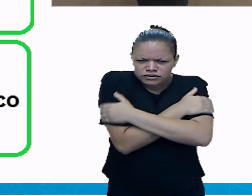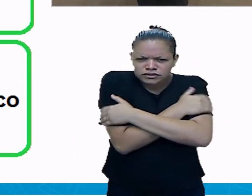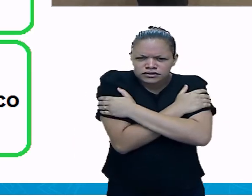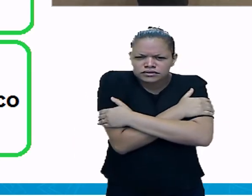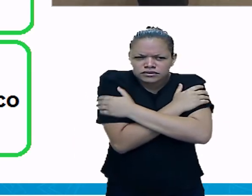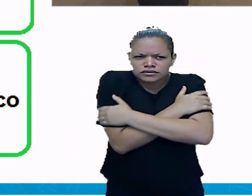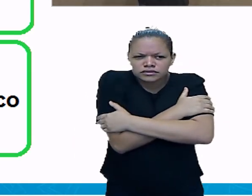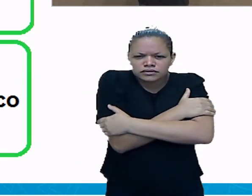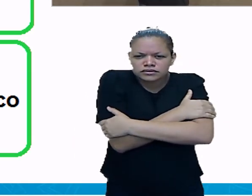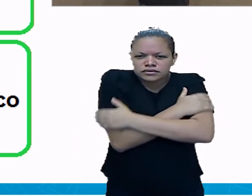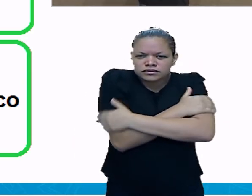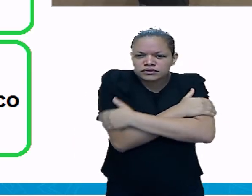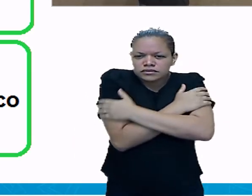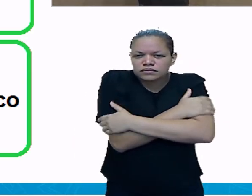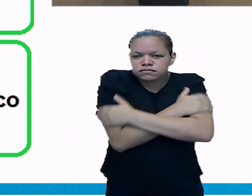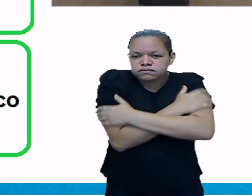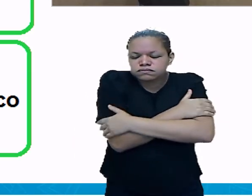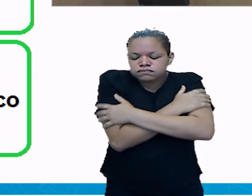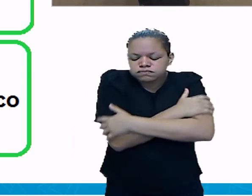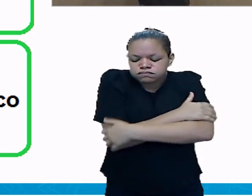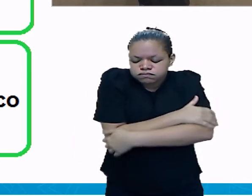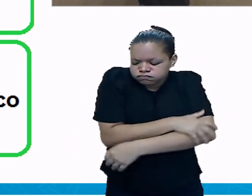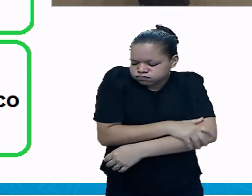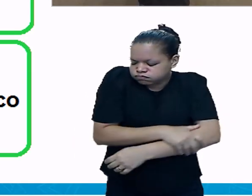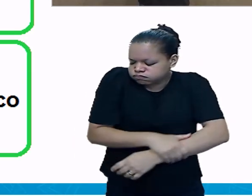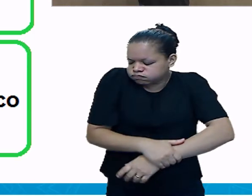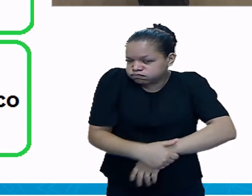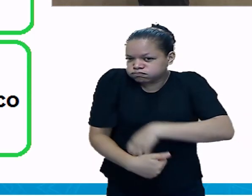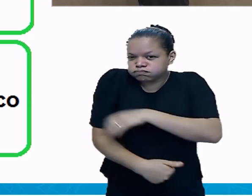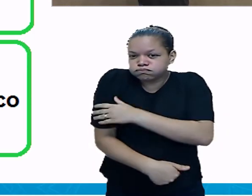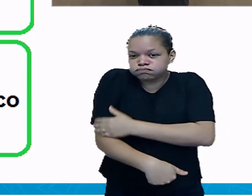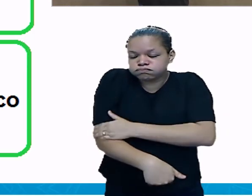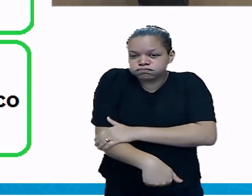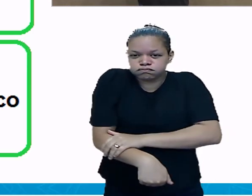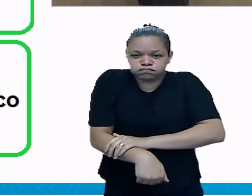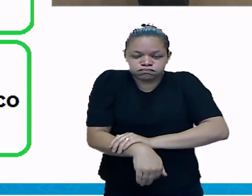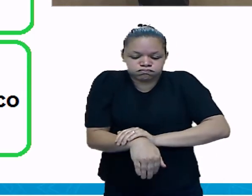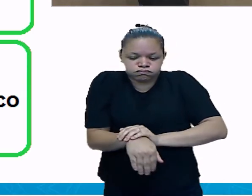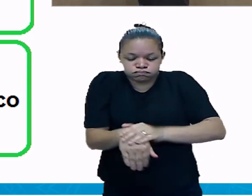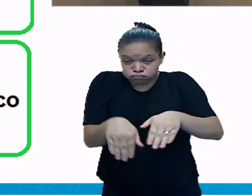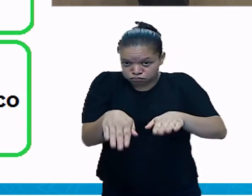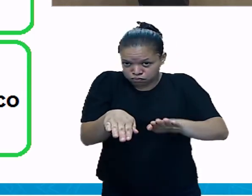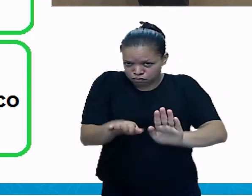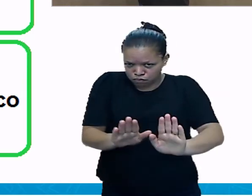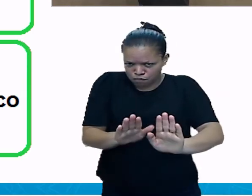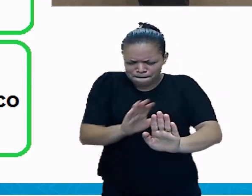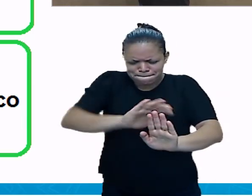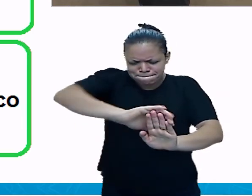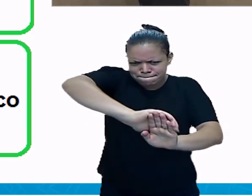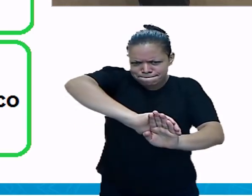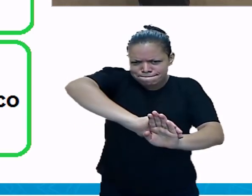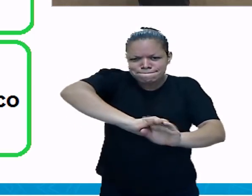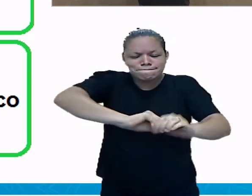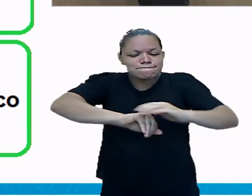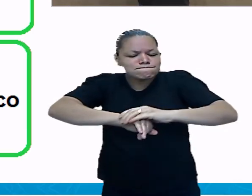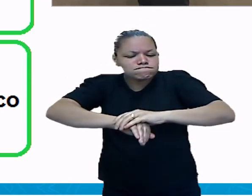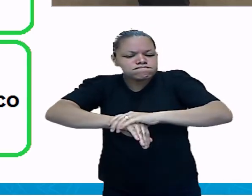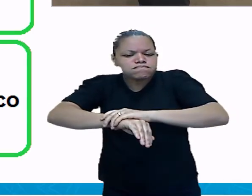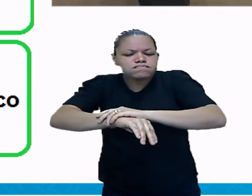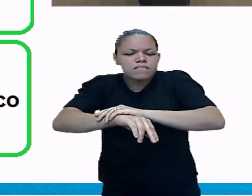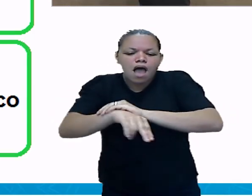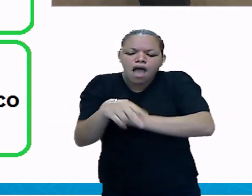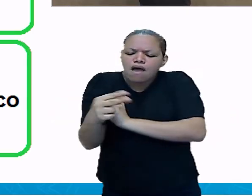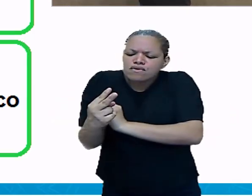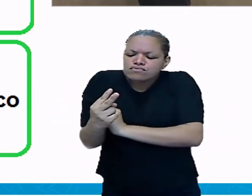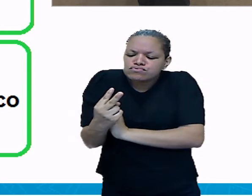você coloca uma meia de lã, por exemplo, no pé. O que essa lã vai fazer? Vai proteger do